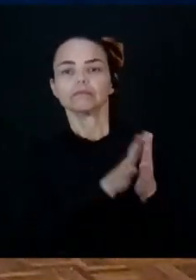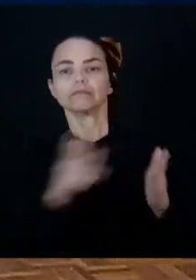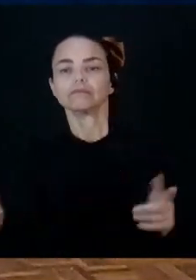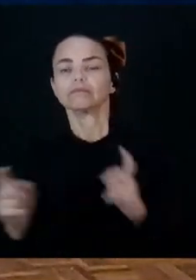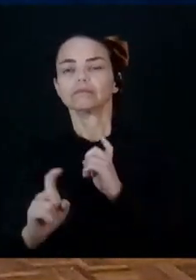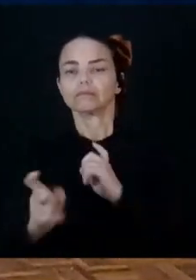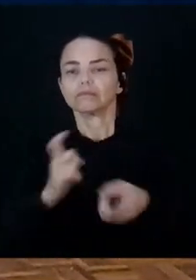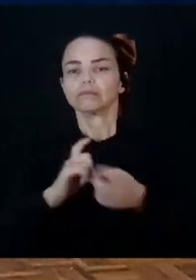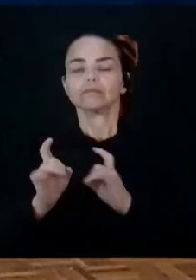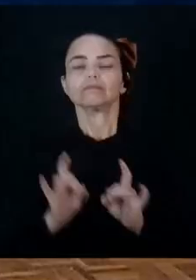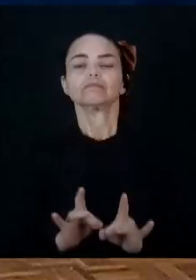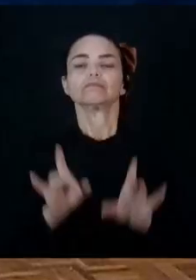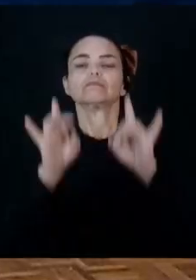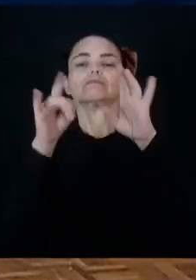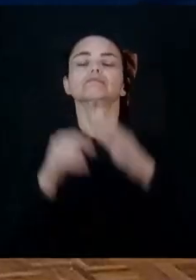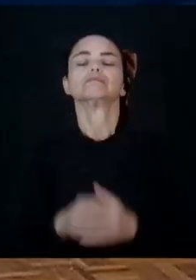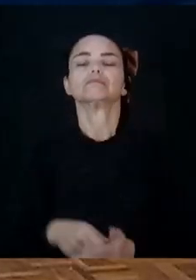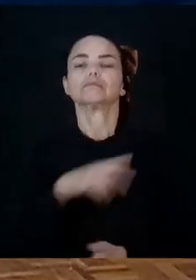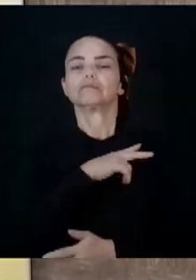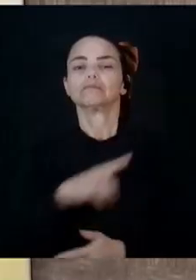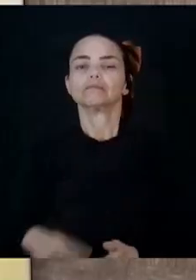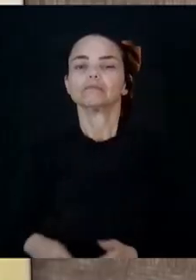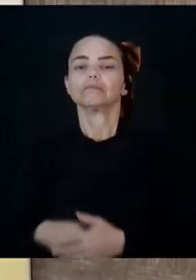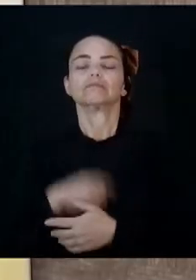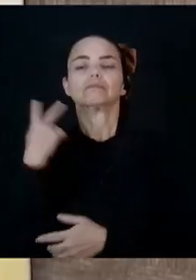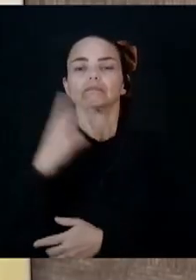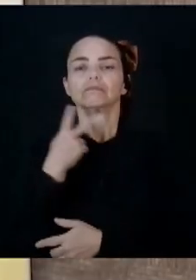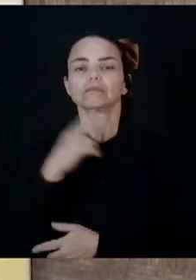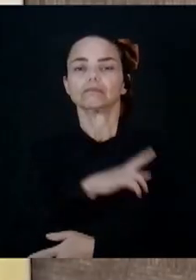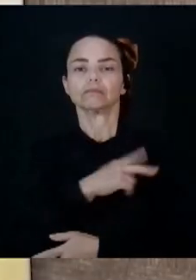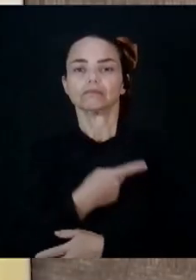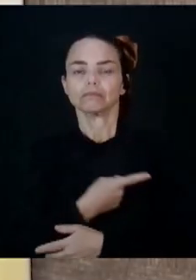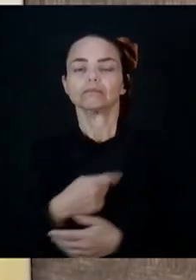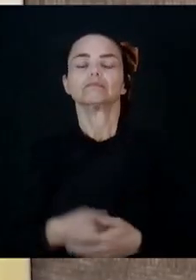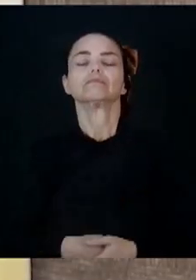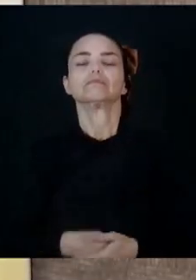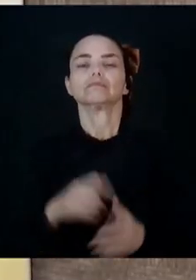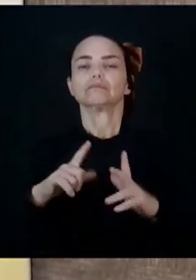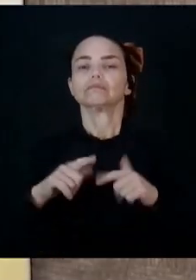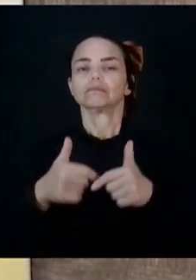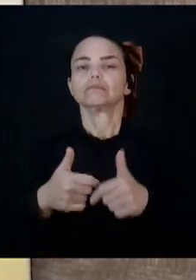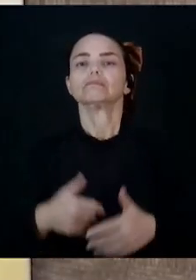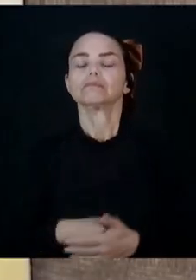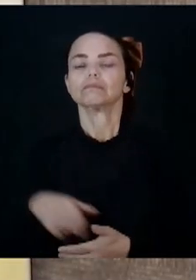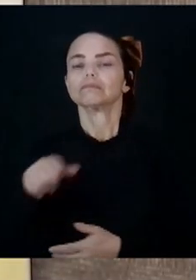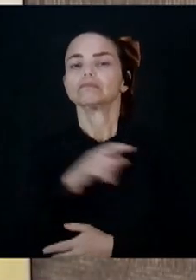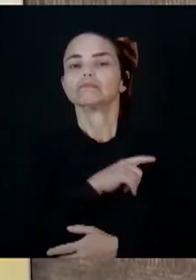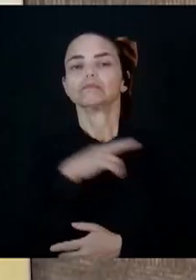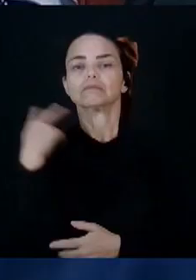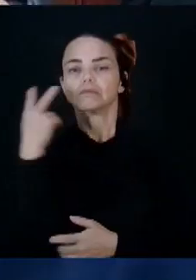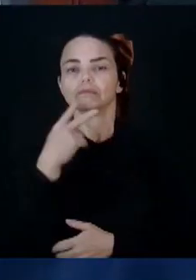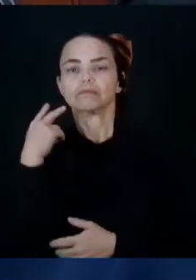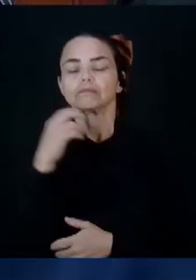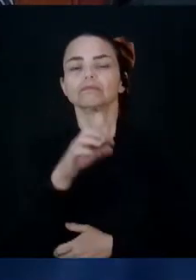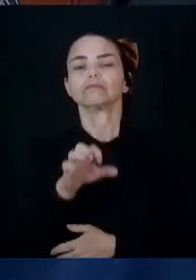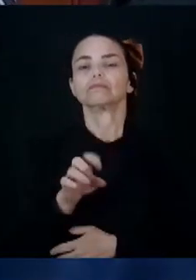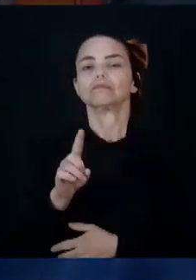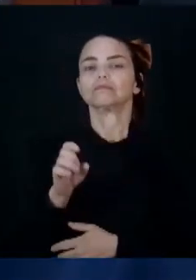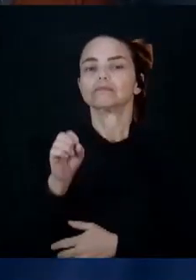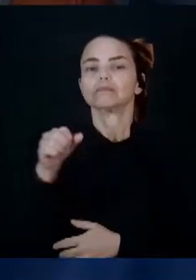solene presidida pelo vereador Paulo Haddad, uma iniciativa do vereador Edson Ribeiro.